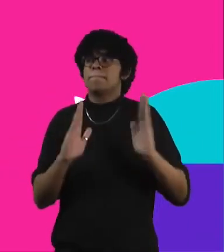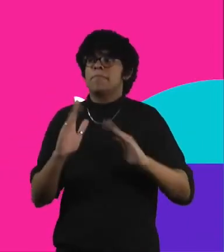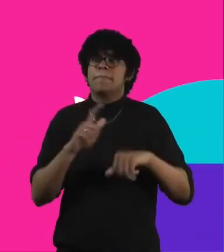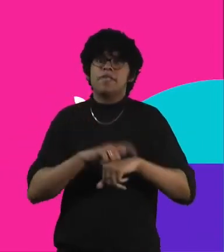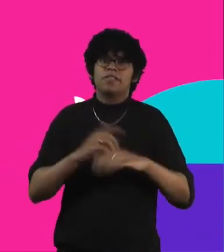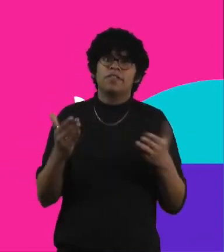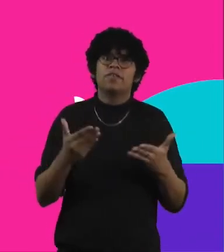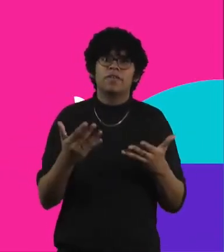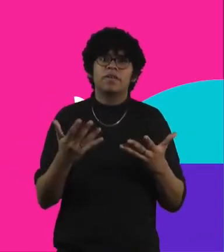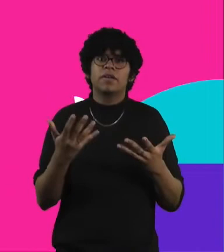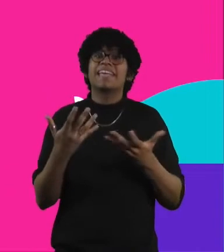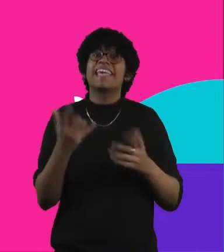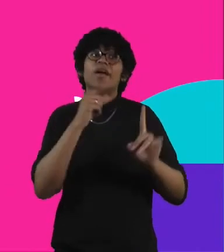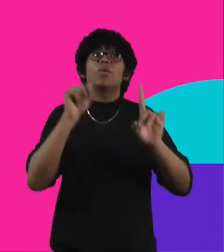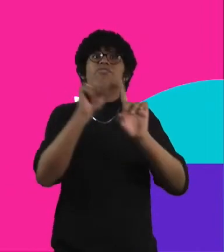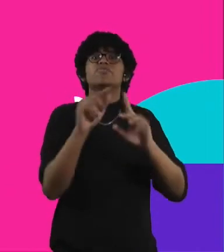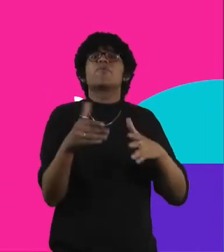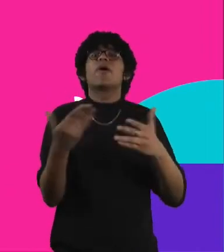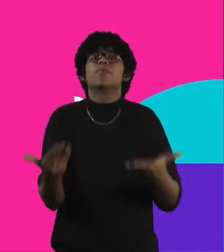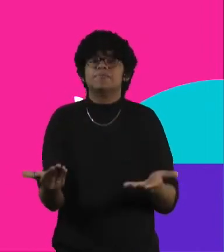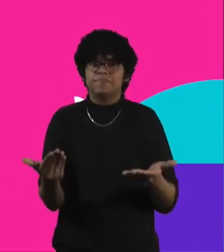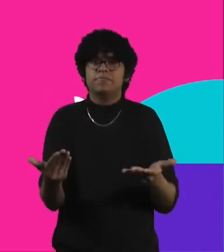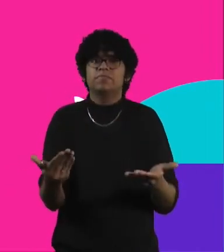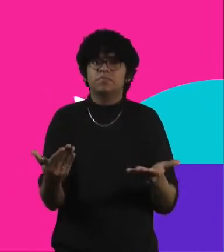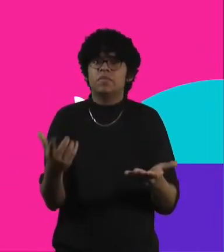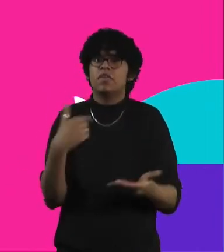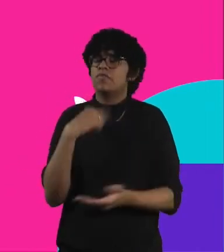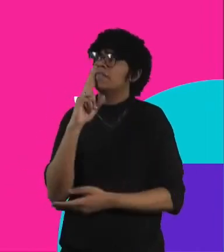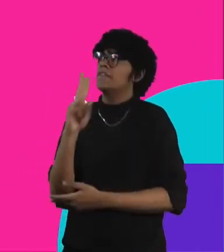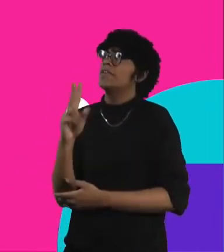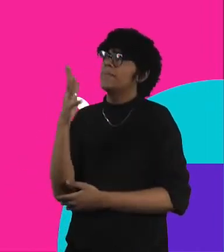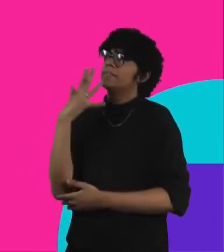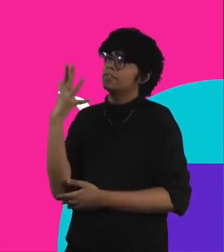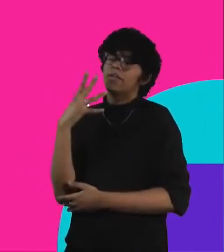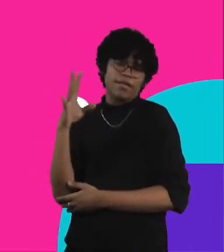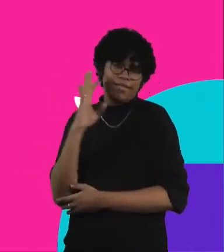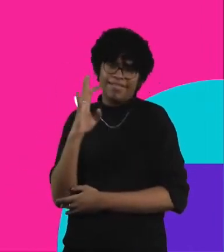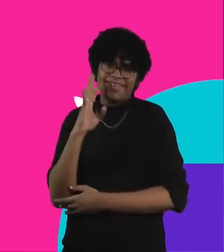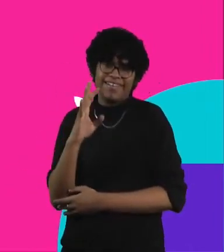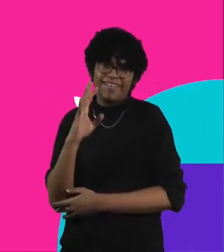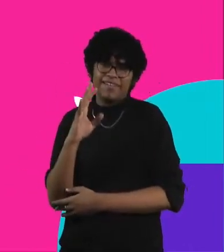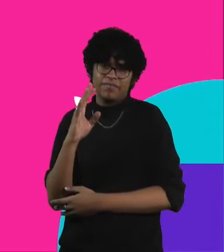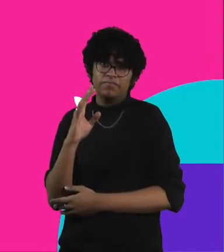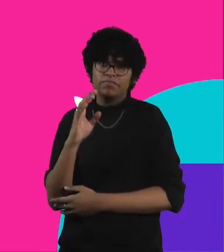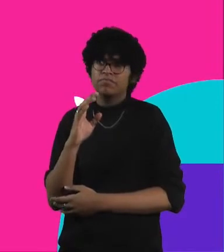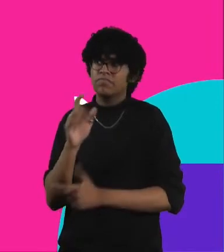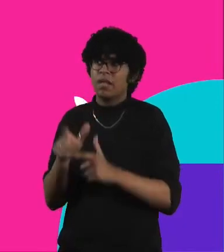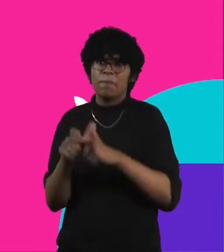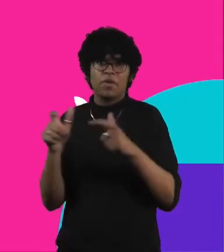quer chegar, ver isso na apresentação dele é muito legal e eu acho que muitas organizações podem se inspirar